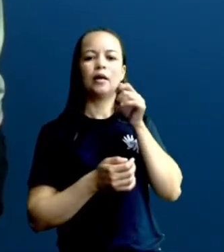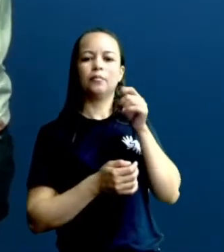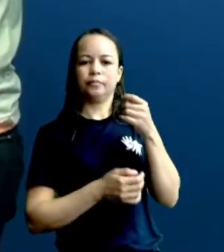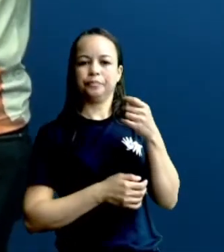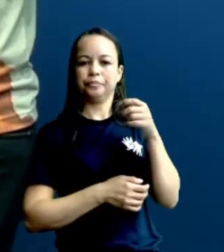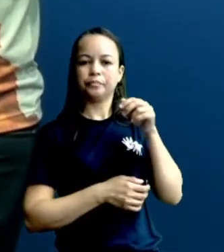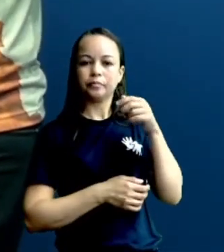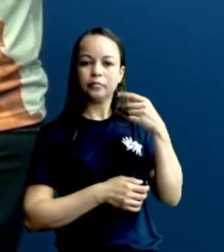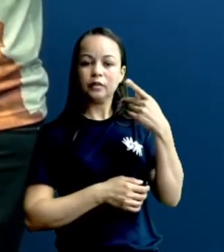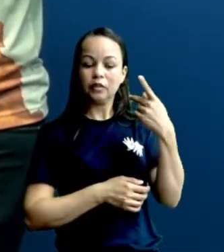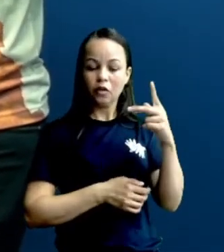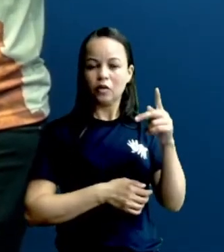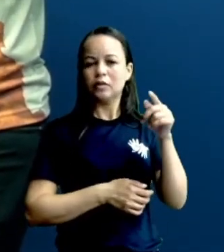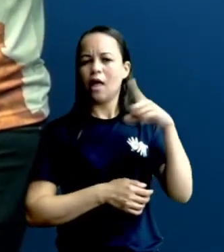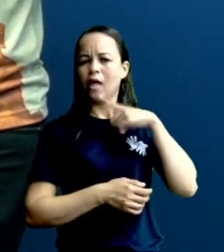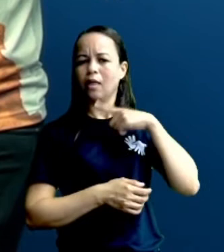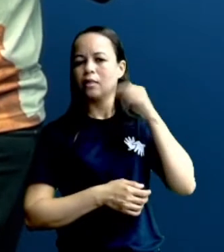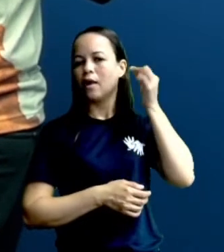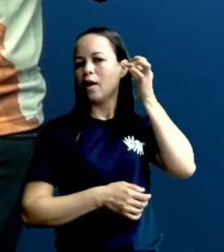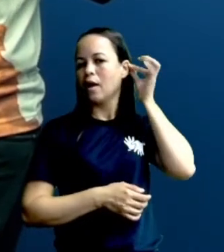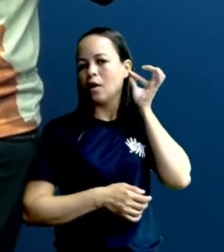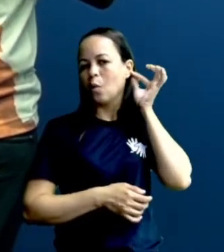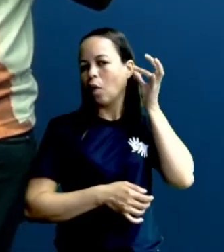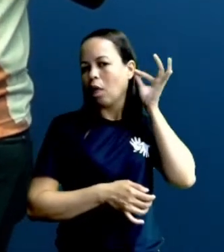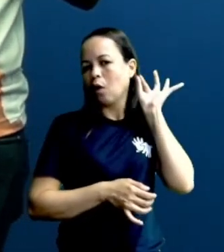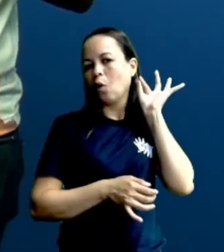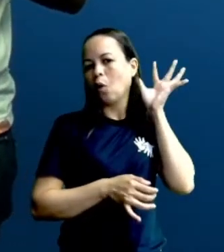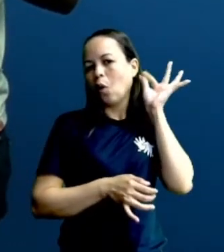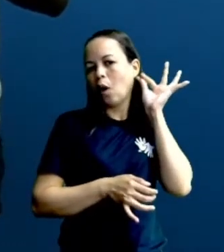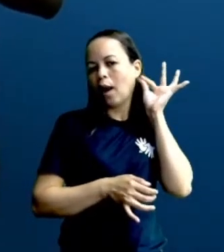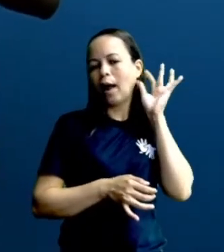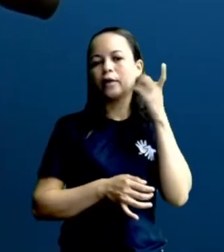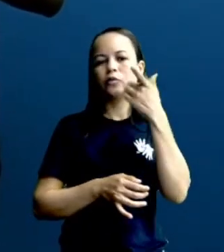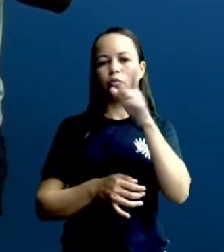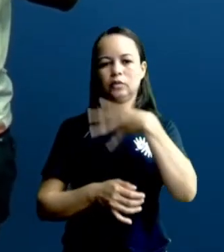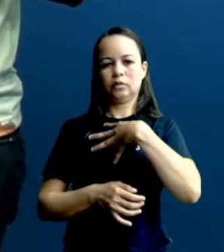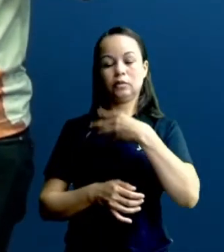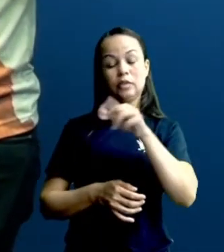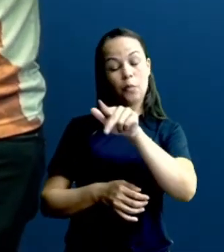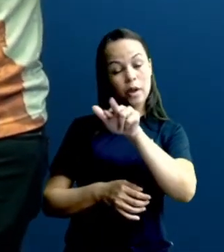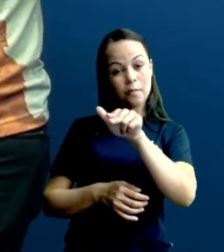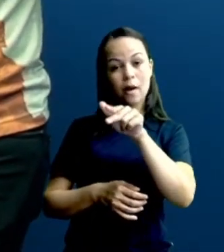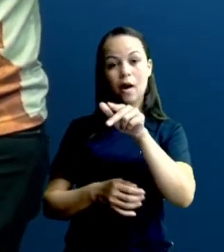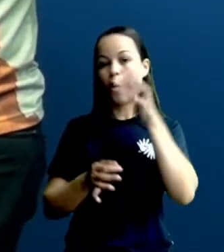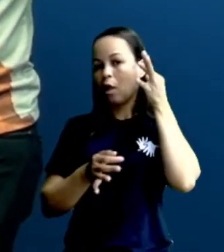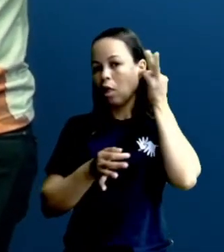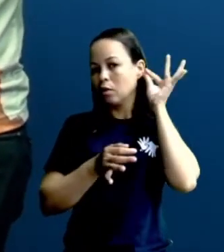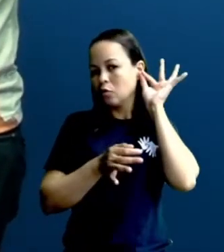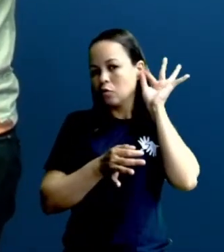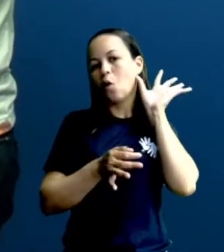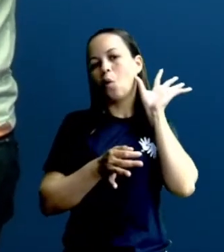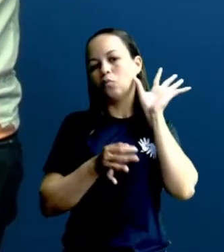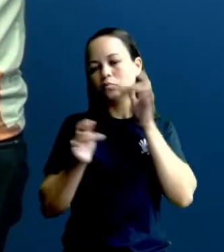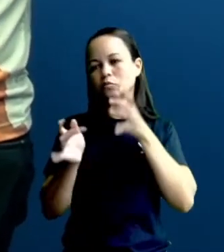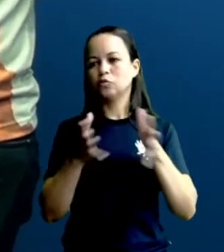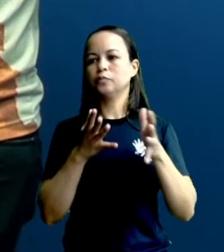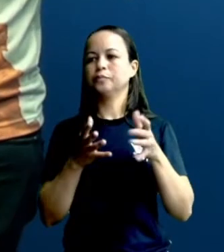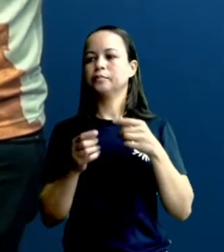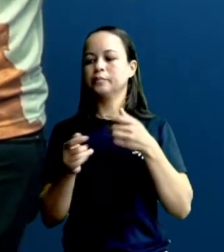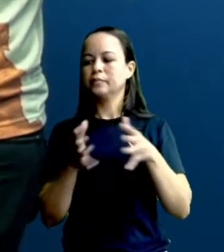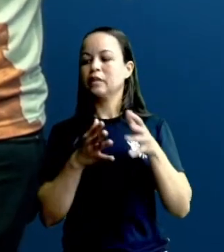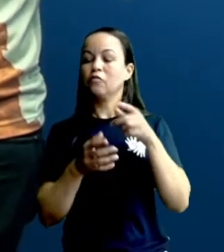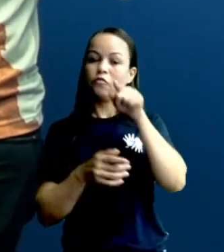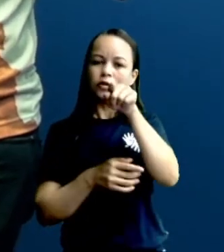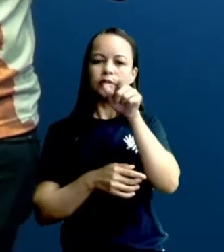lobo solto, você conseguir dobrar a sua língua e o outro colega não conseguir. Você tem na sua